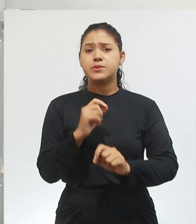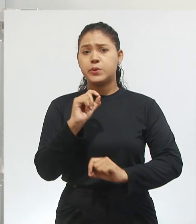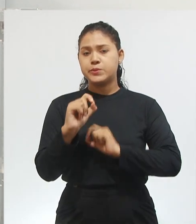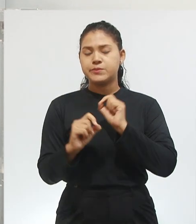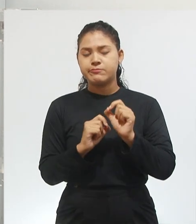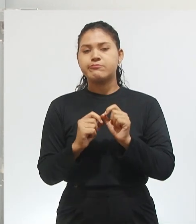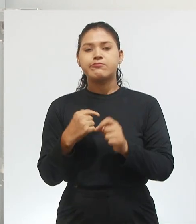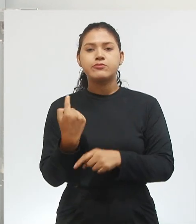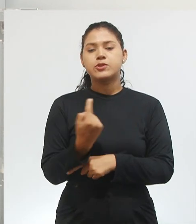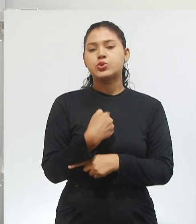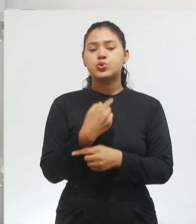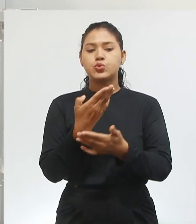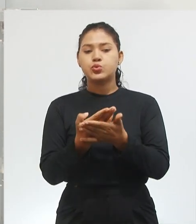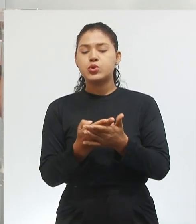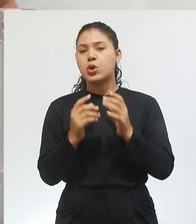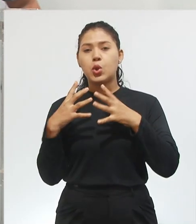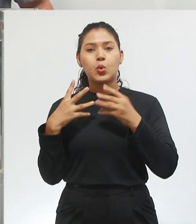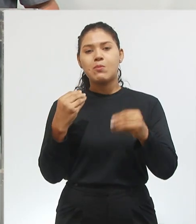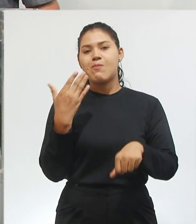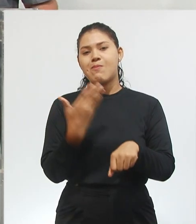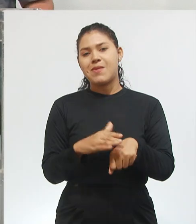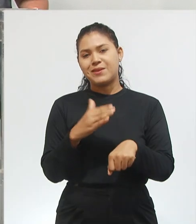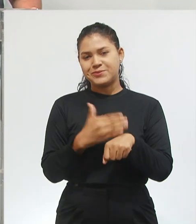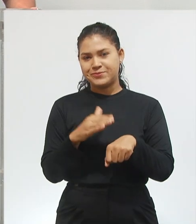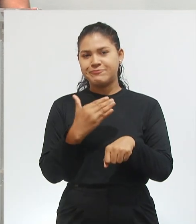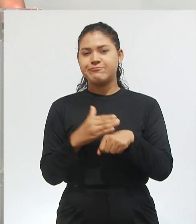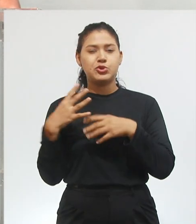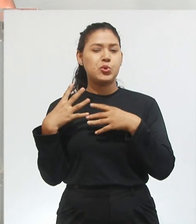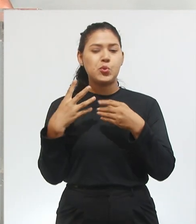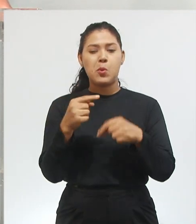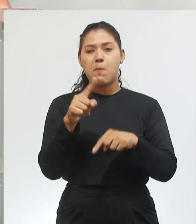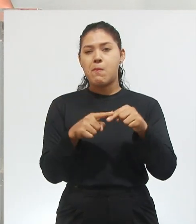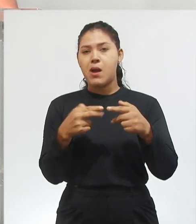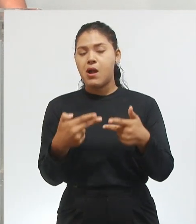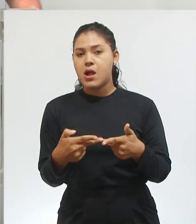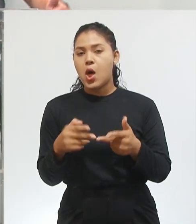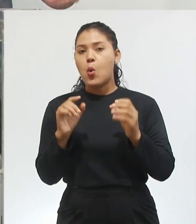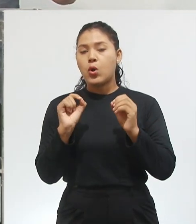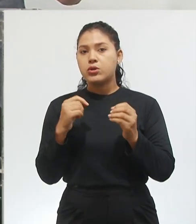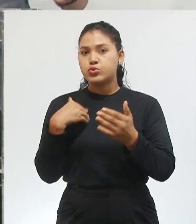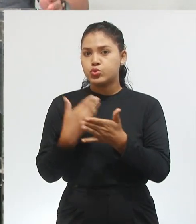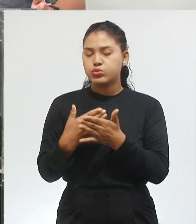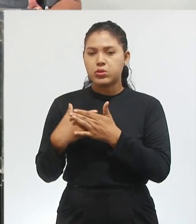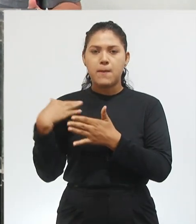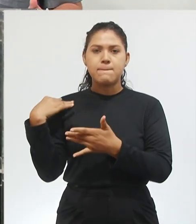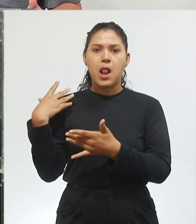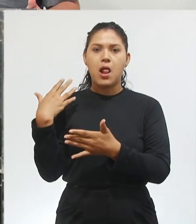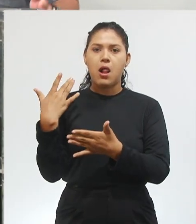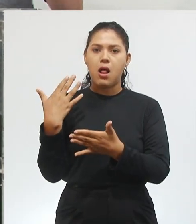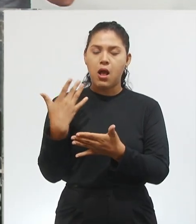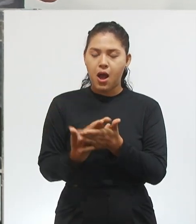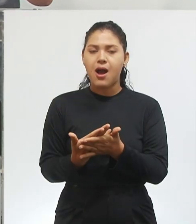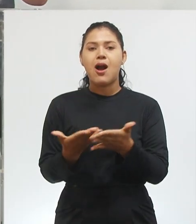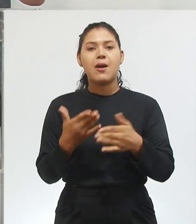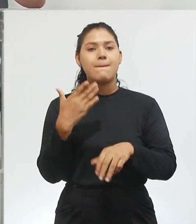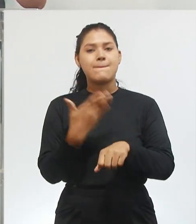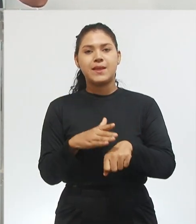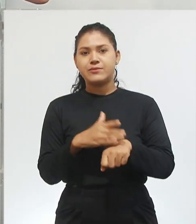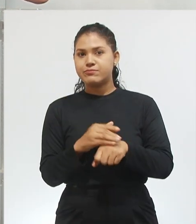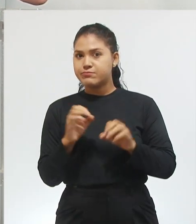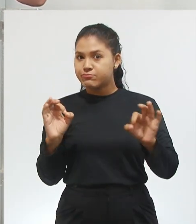vamos justamente colocar em prática todos os conteúdos que nós vimos aí desde o nosso primeiro encontro tá